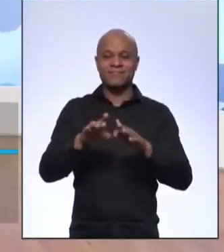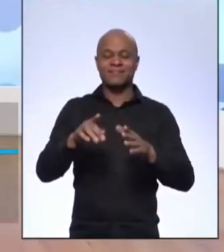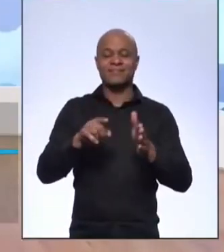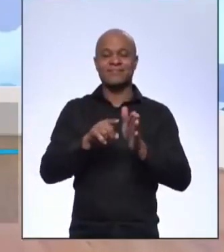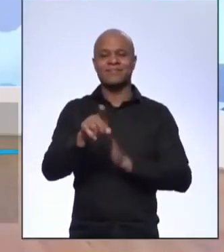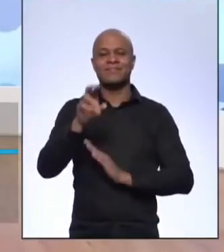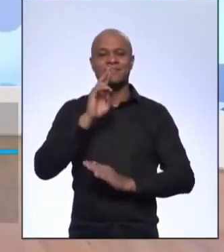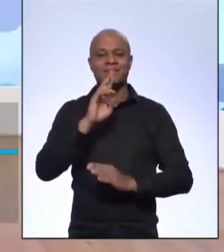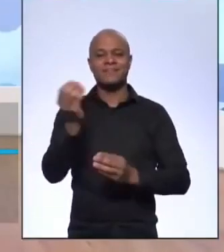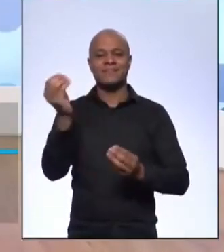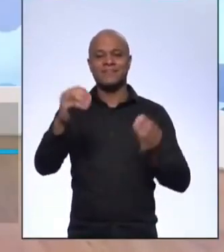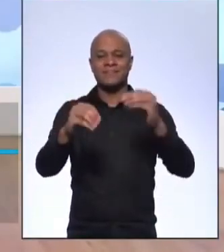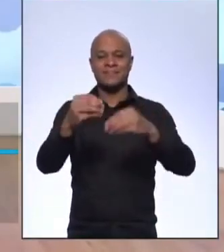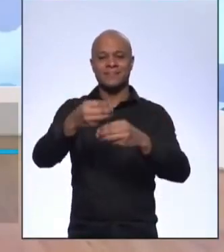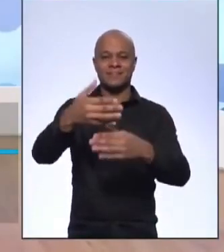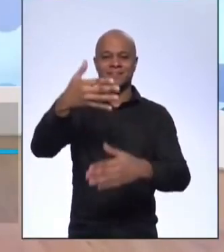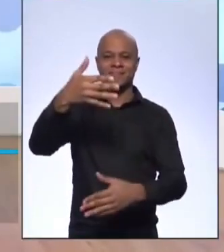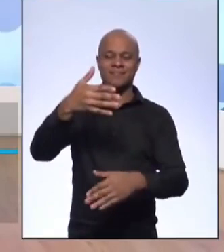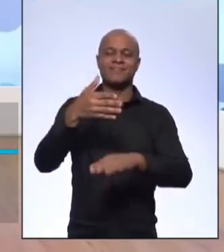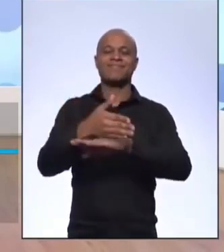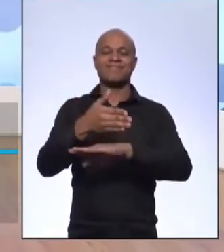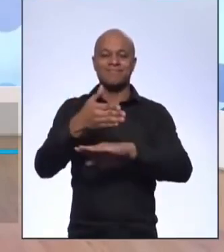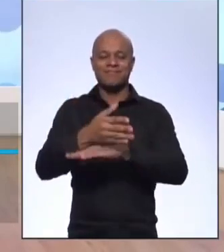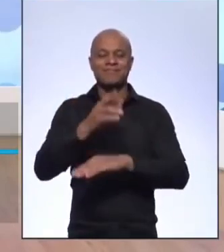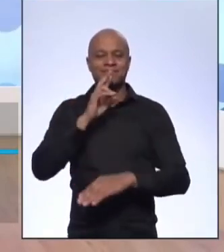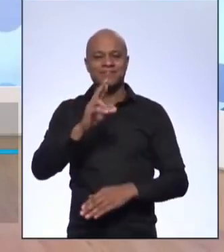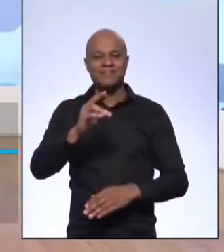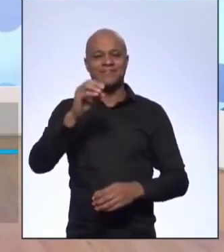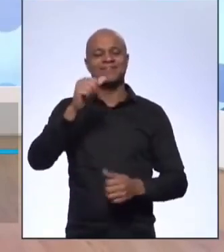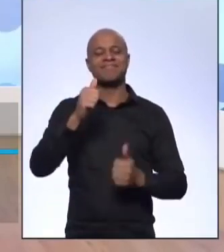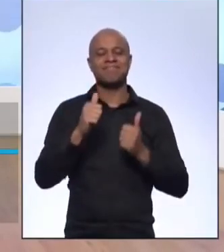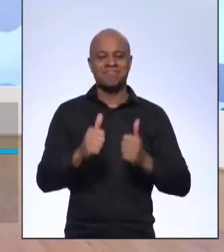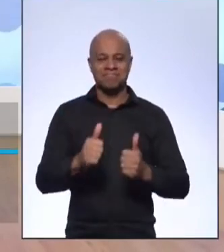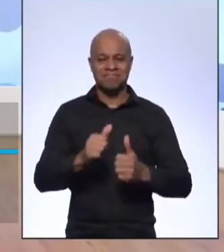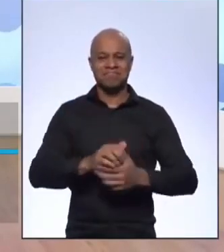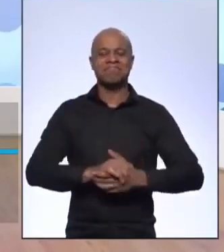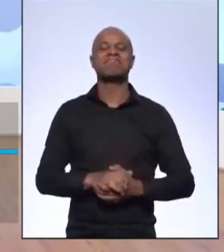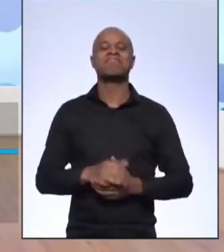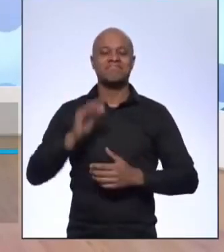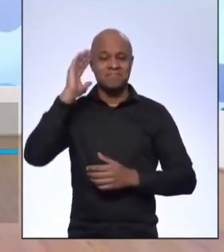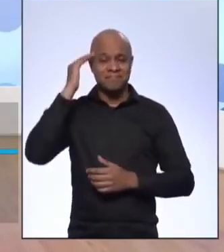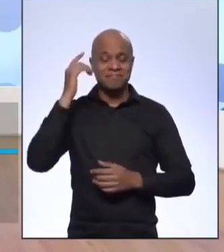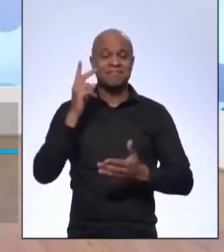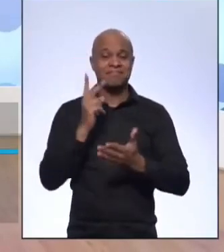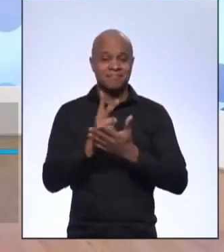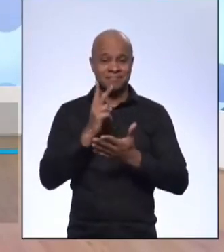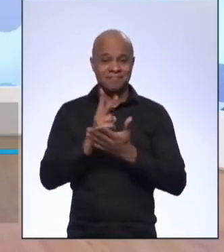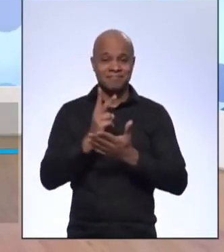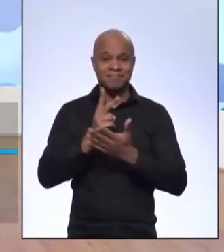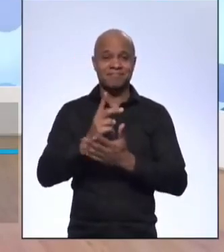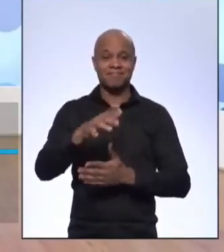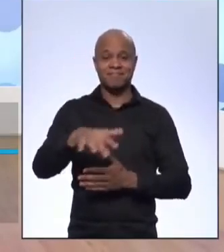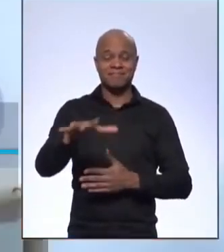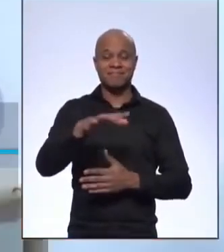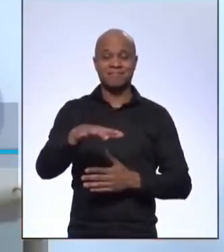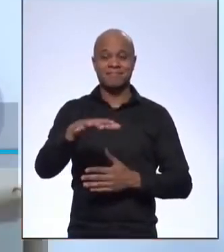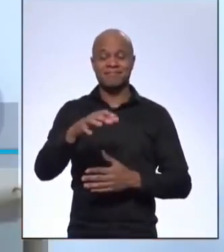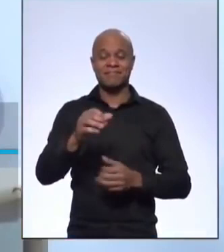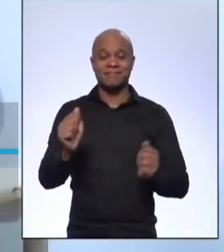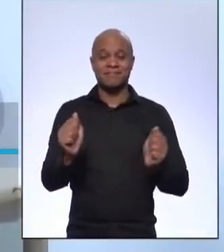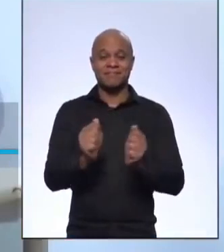alunos muito engajados, participativos, cada vez mais entendendo que esse espaço é um espaço de aprendizagem,